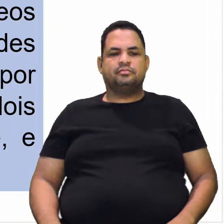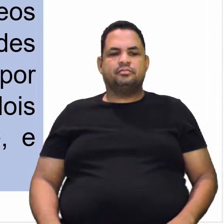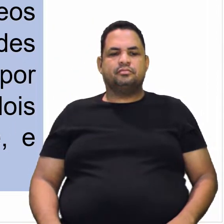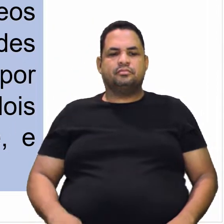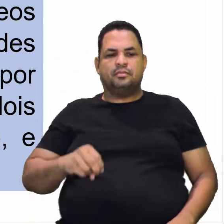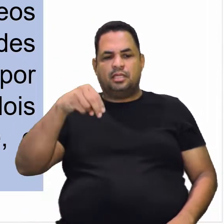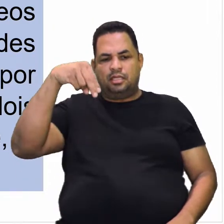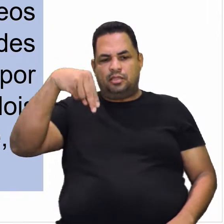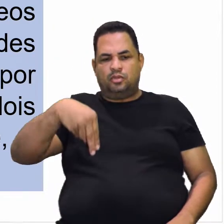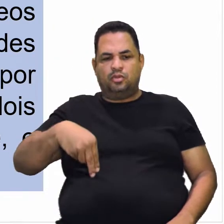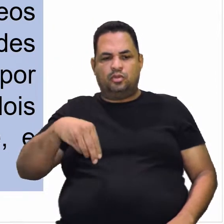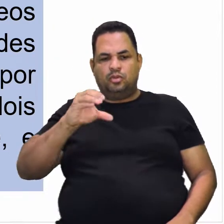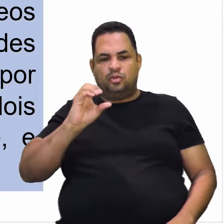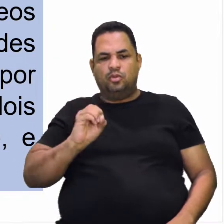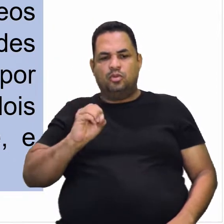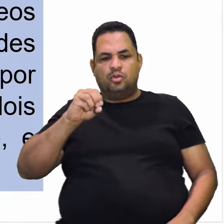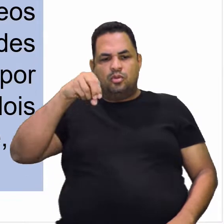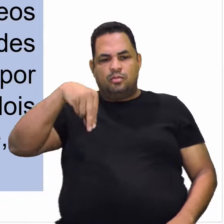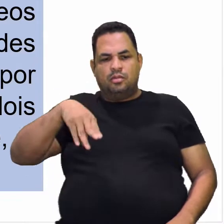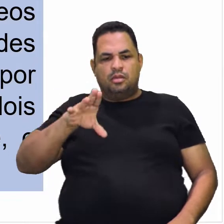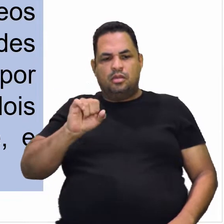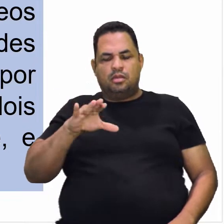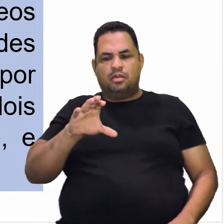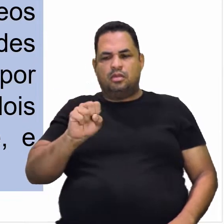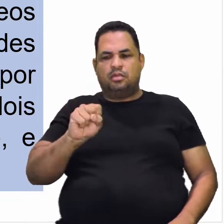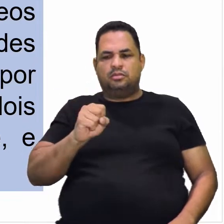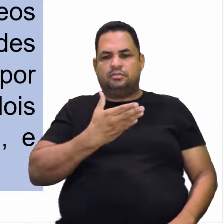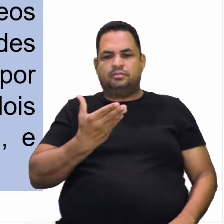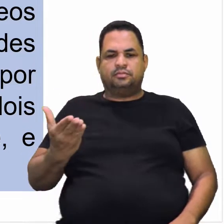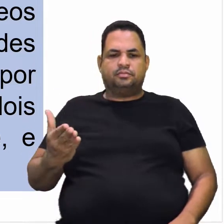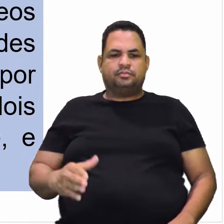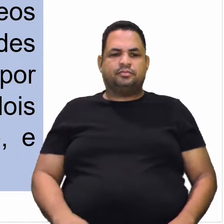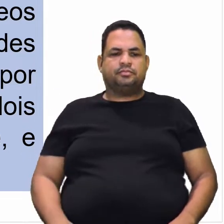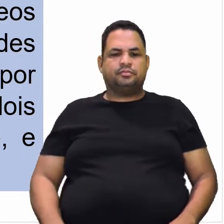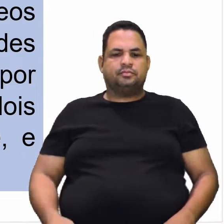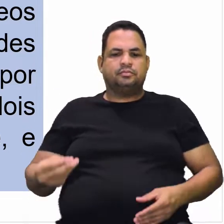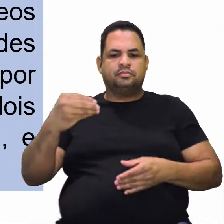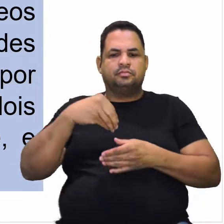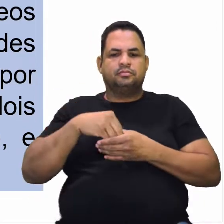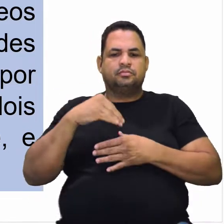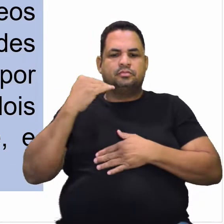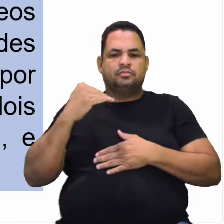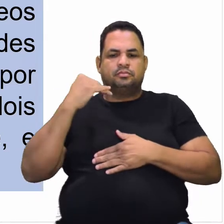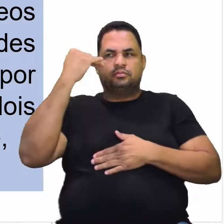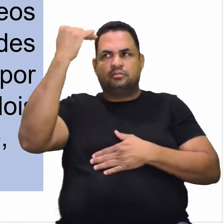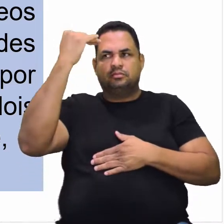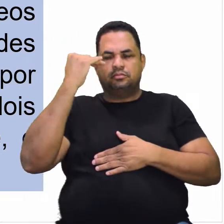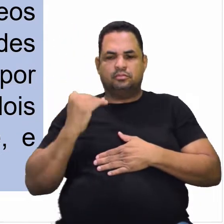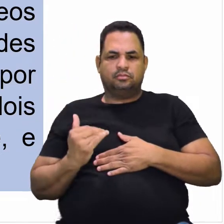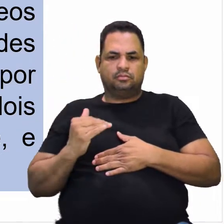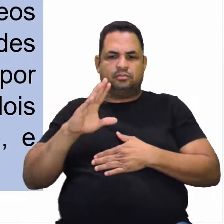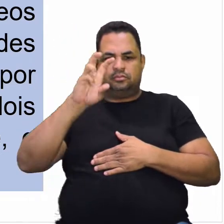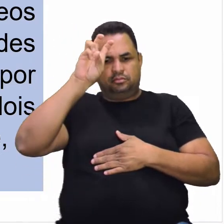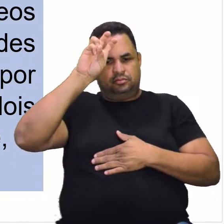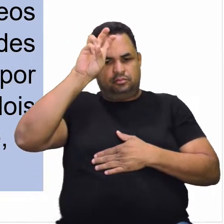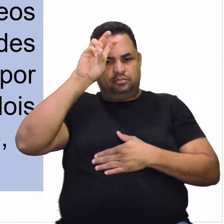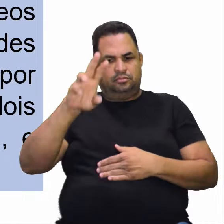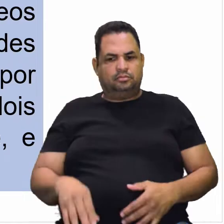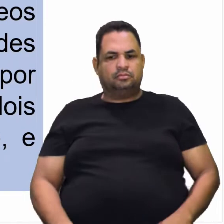nomarcas. Esses nomarcas aí, que eles vão estar aí dentro do Baixo Egito e dentro do Alto